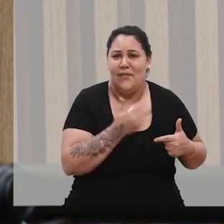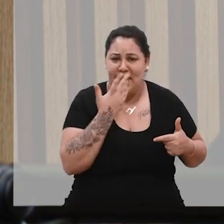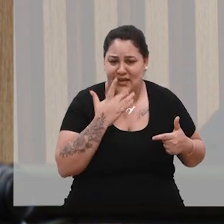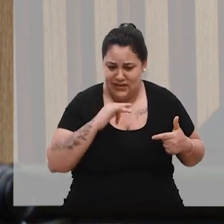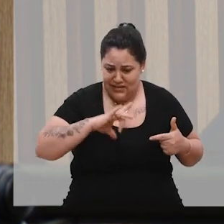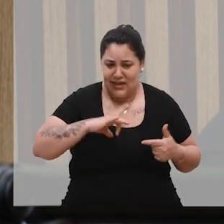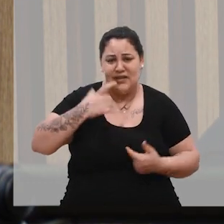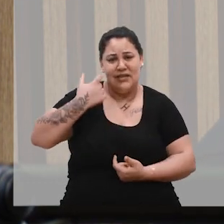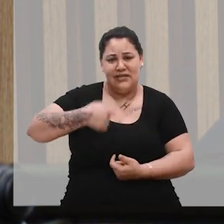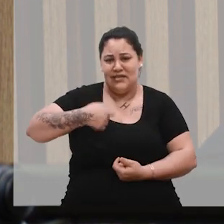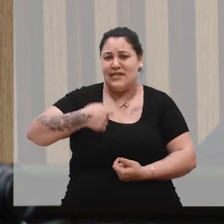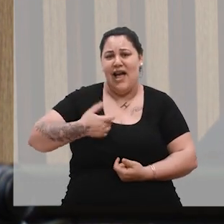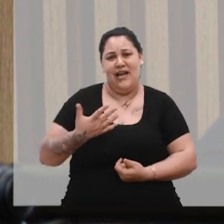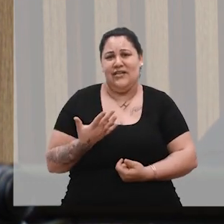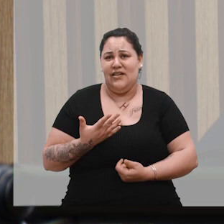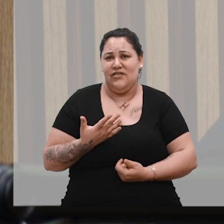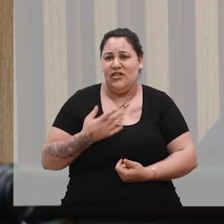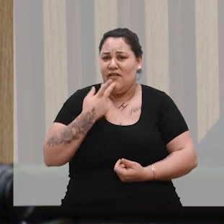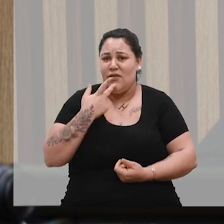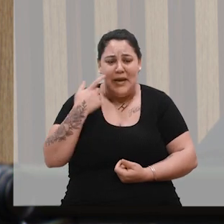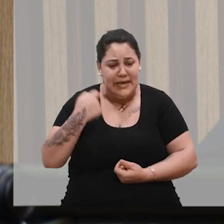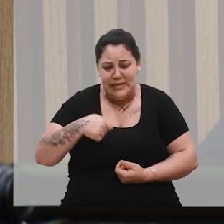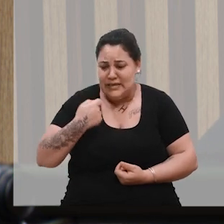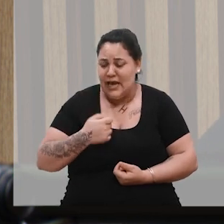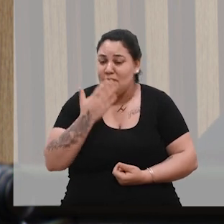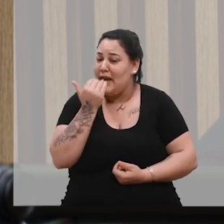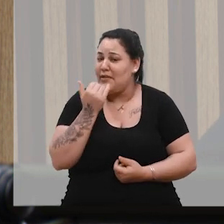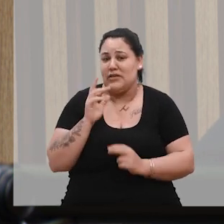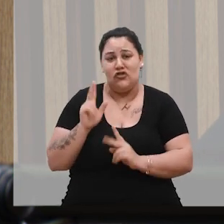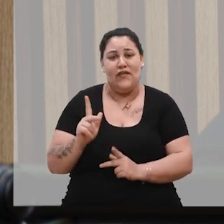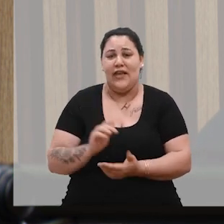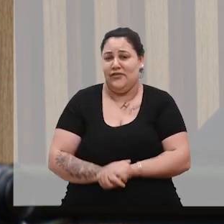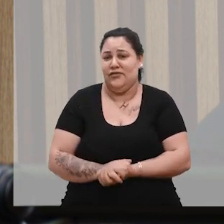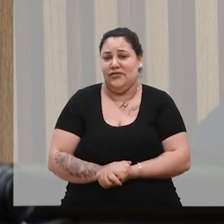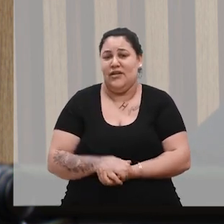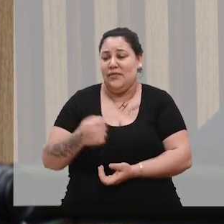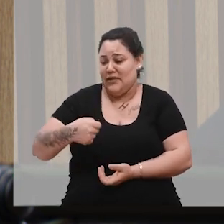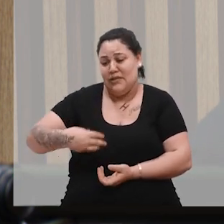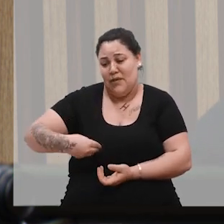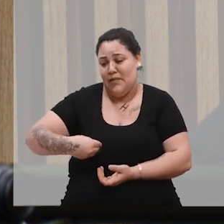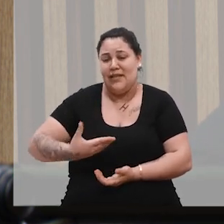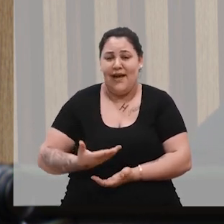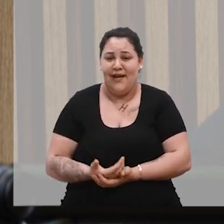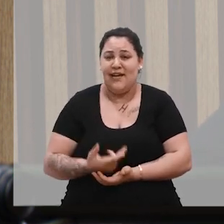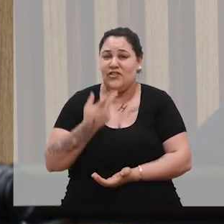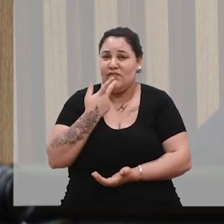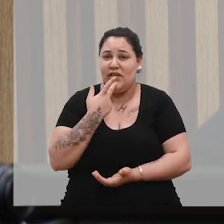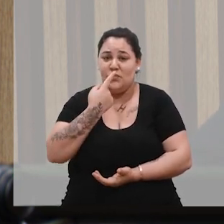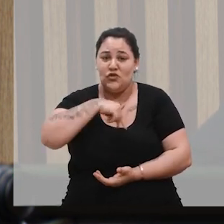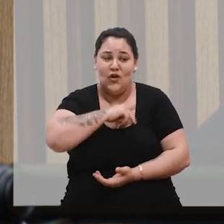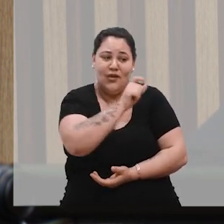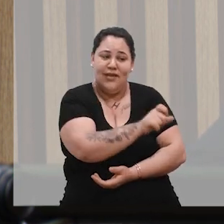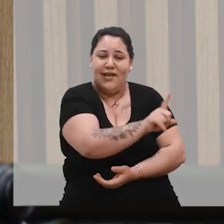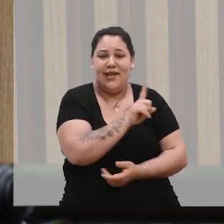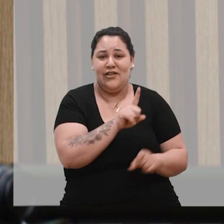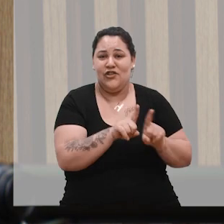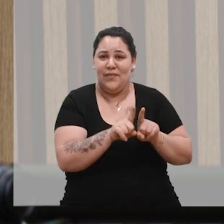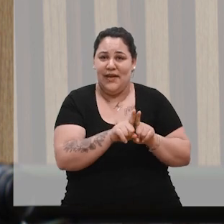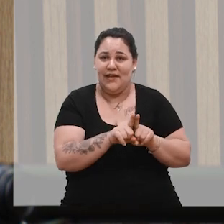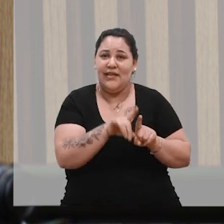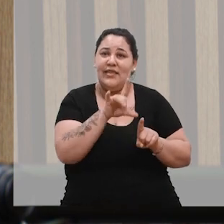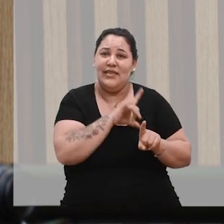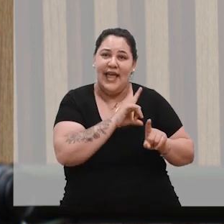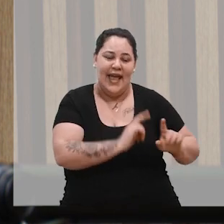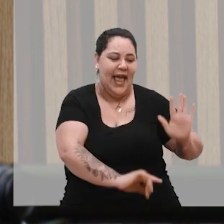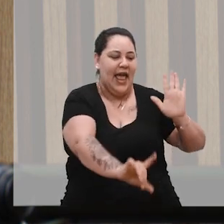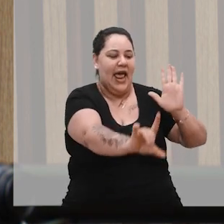criança que tem uma necessidade? A gente tá falando de uma coisa de necessidade, né, para amamentar. Então, isso a gente fala muito para os nossos clientes também. Existe